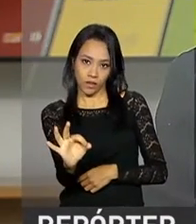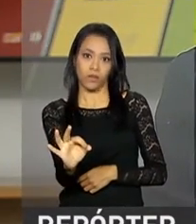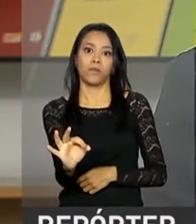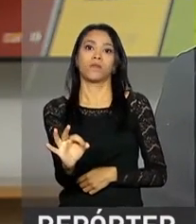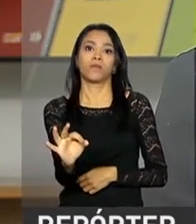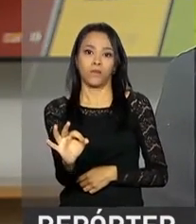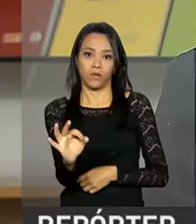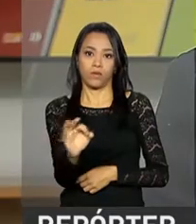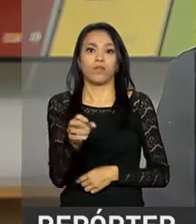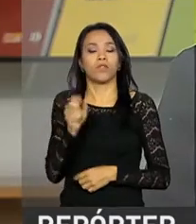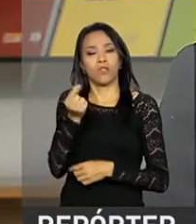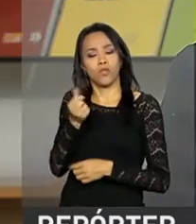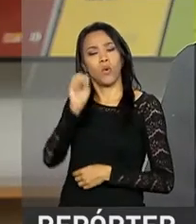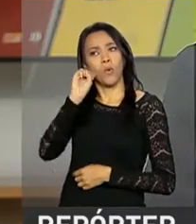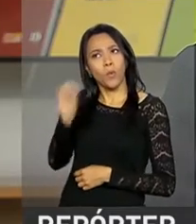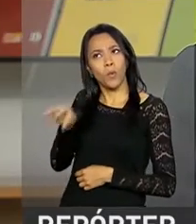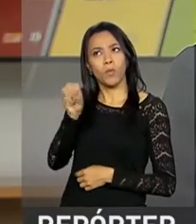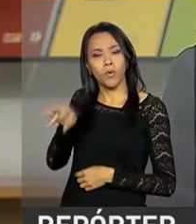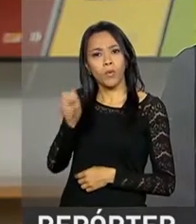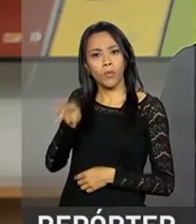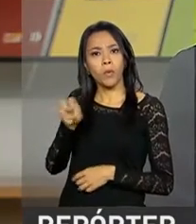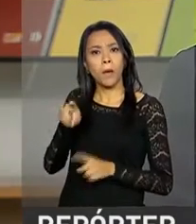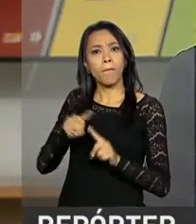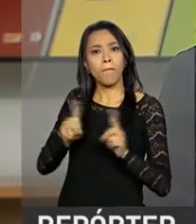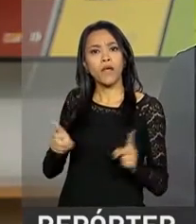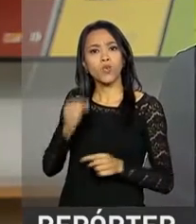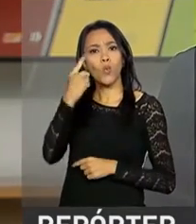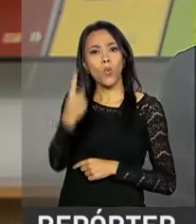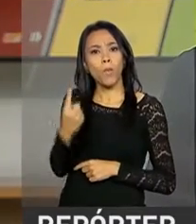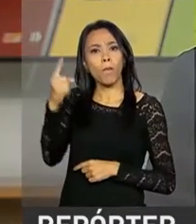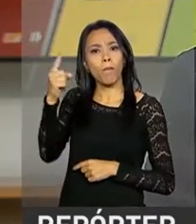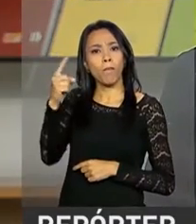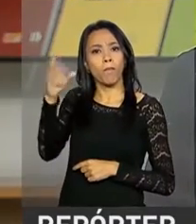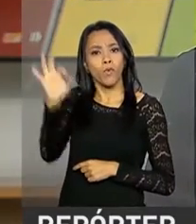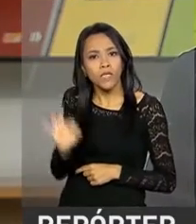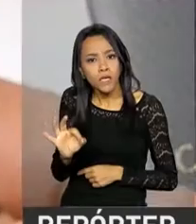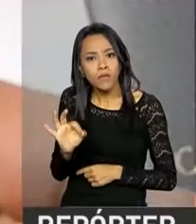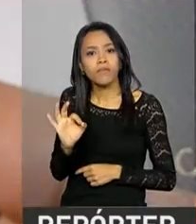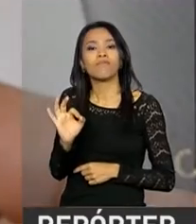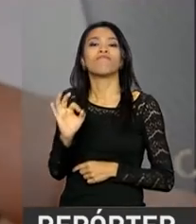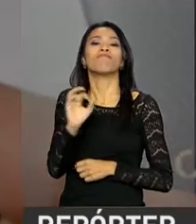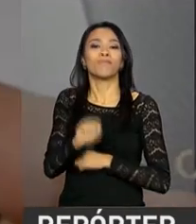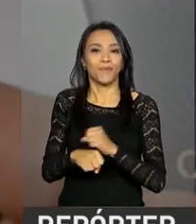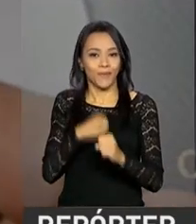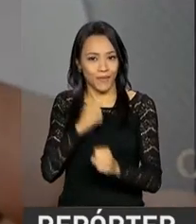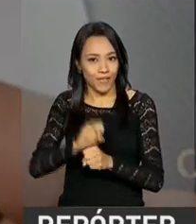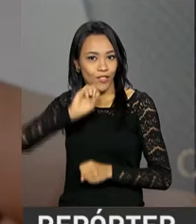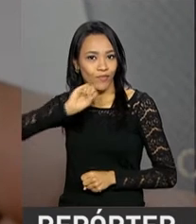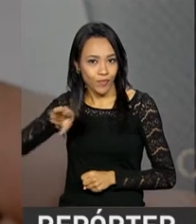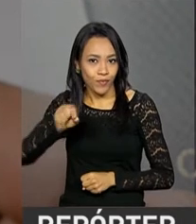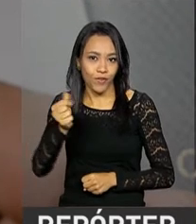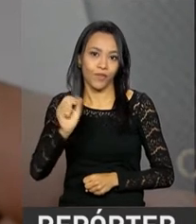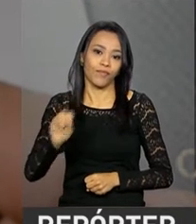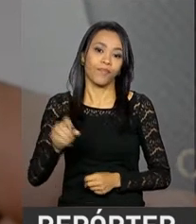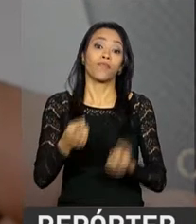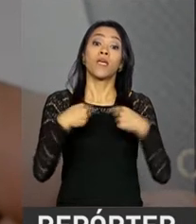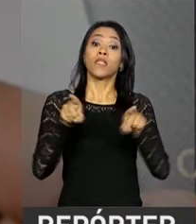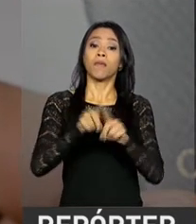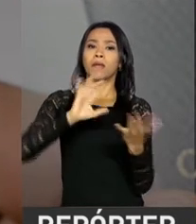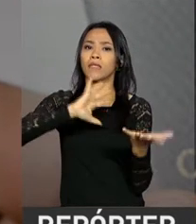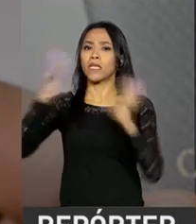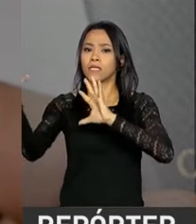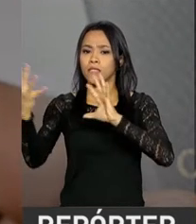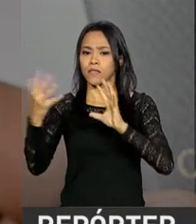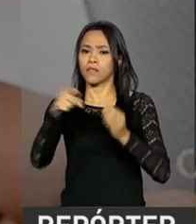suas contribuições mais é 1% por ano de contribuição também proposta uma transição para homens com